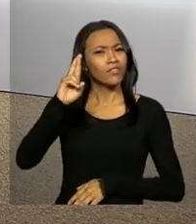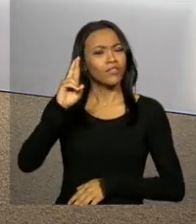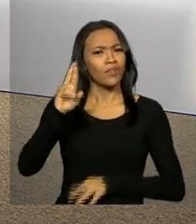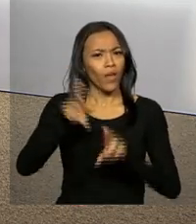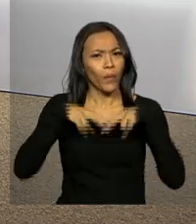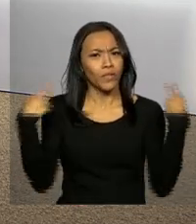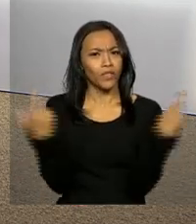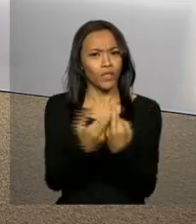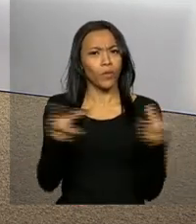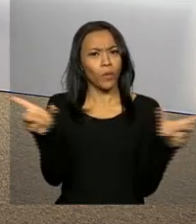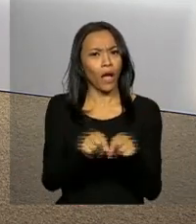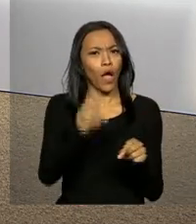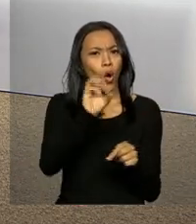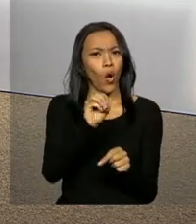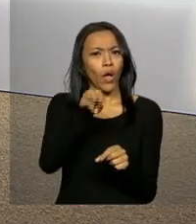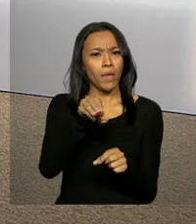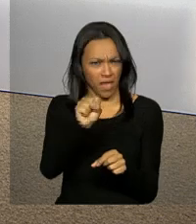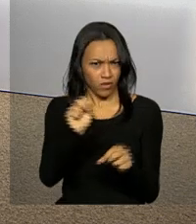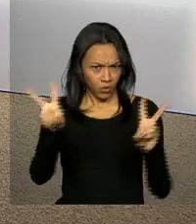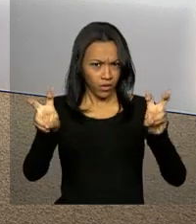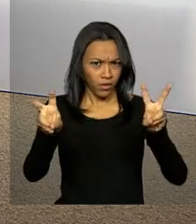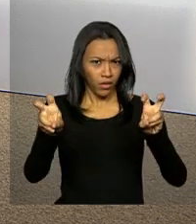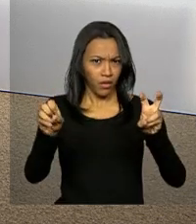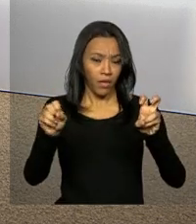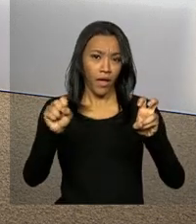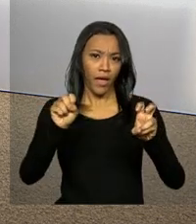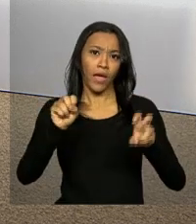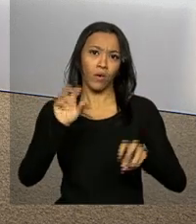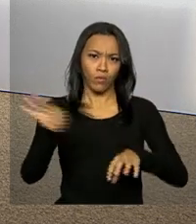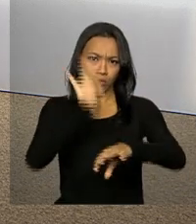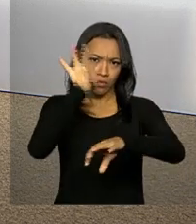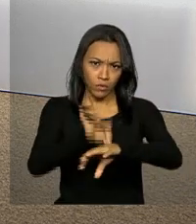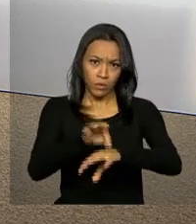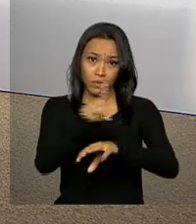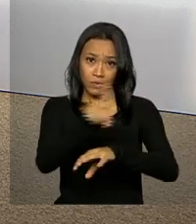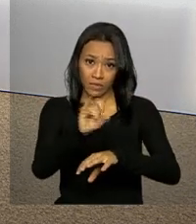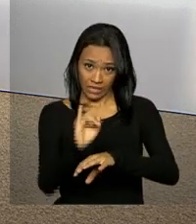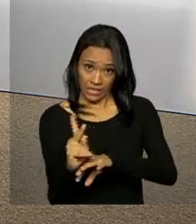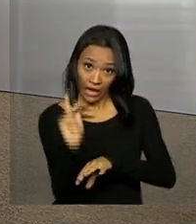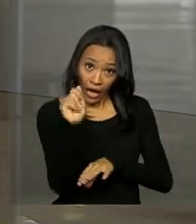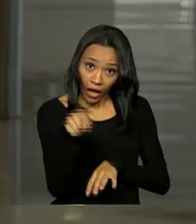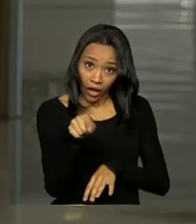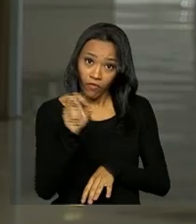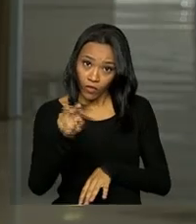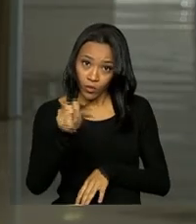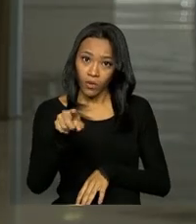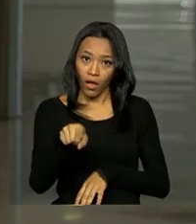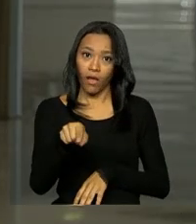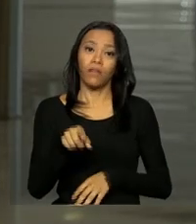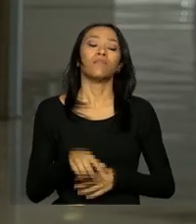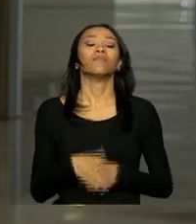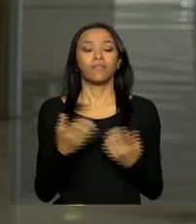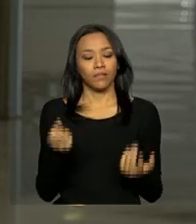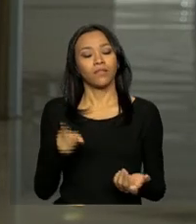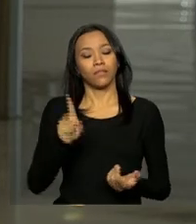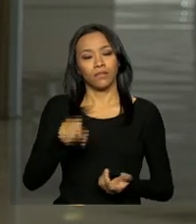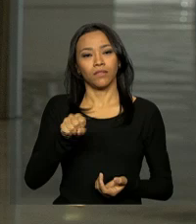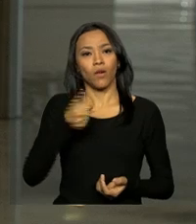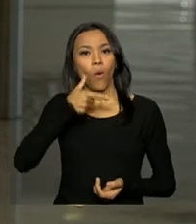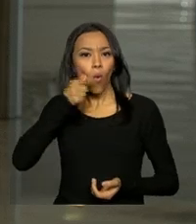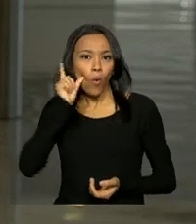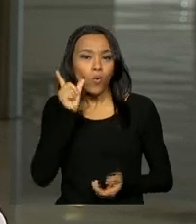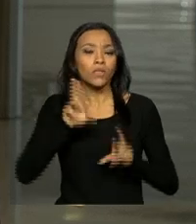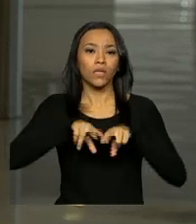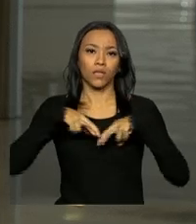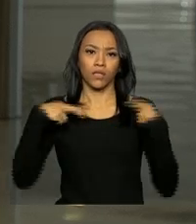OMS, a Organização Mundial da Saúde, é sobre o Zika vírus, né? Isso mesmo, Jaime. Ainda ontem, durante o discurso na assinatura